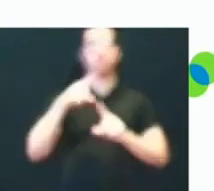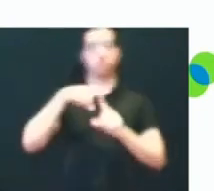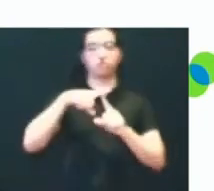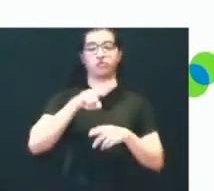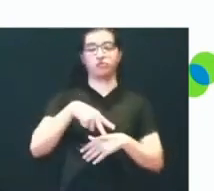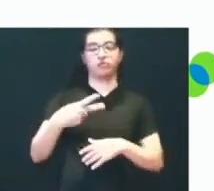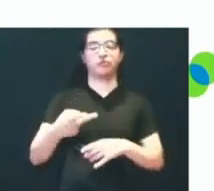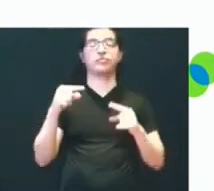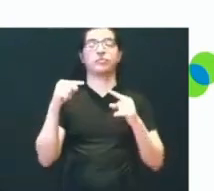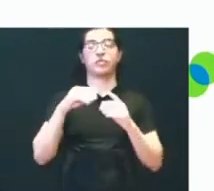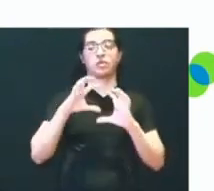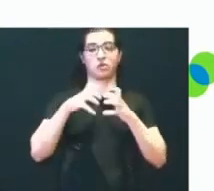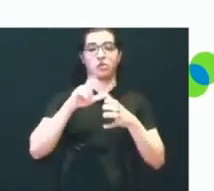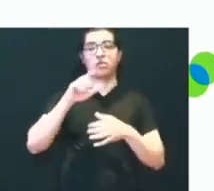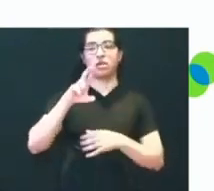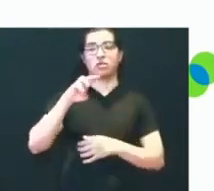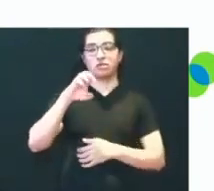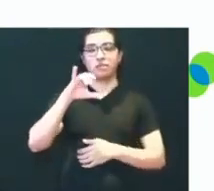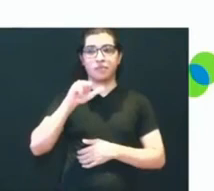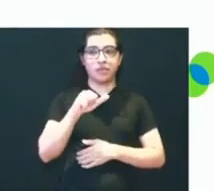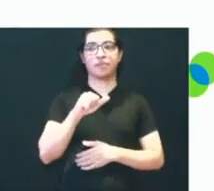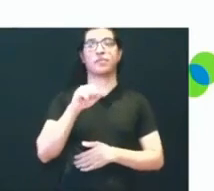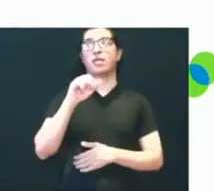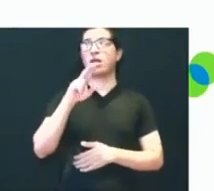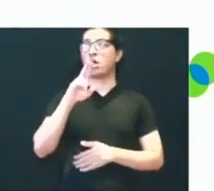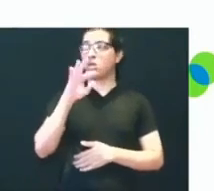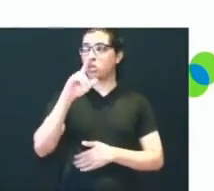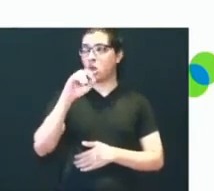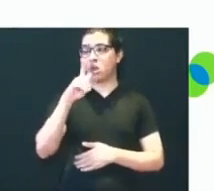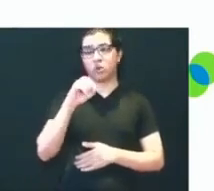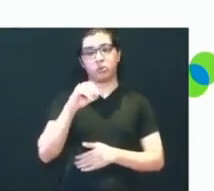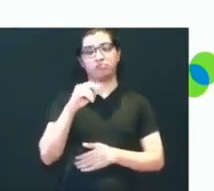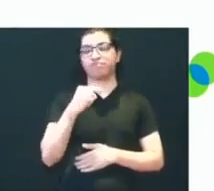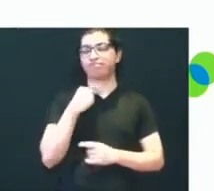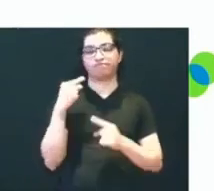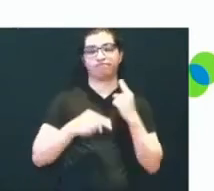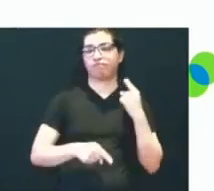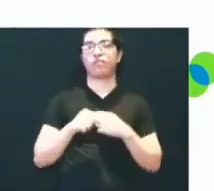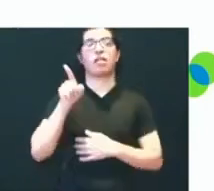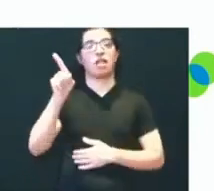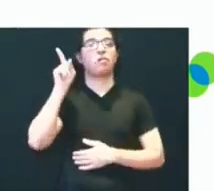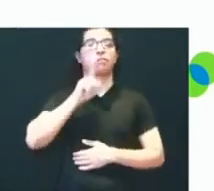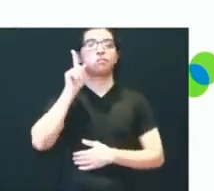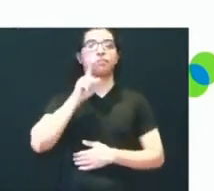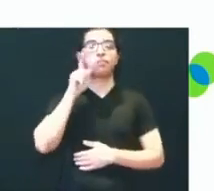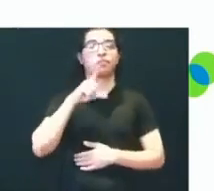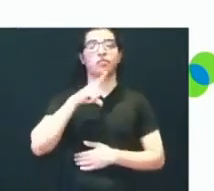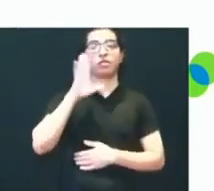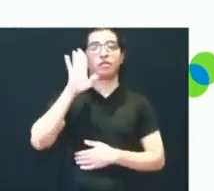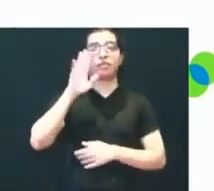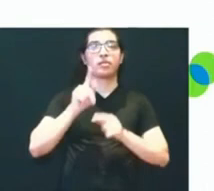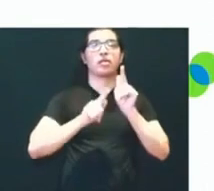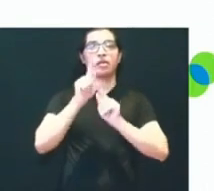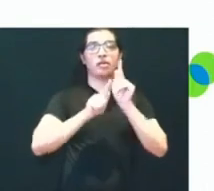nas leucemias? Olha, autólogo não pode ser feito, como a gente falou. Nos Estados Unidos, a gente tem esse gráfico aqui